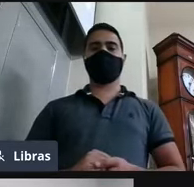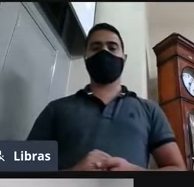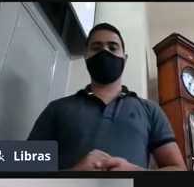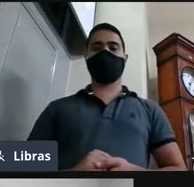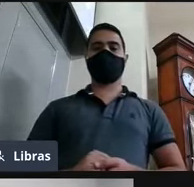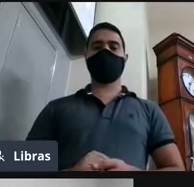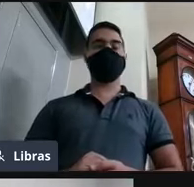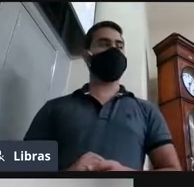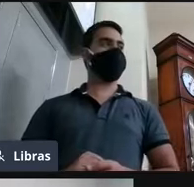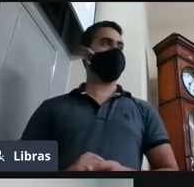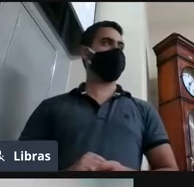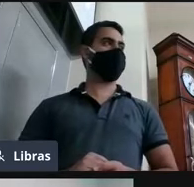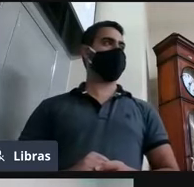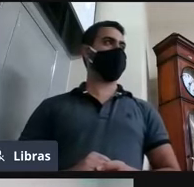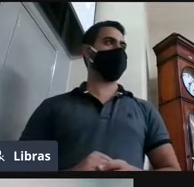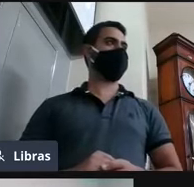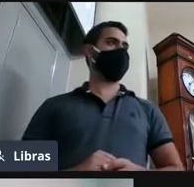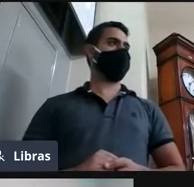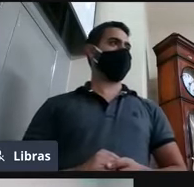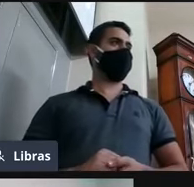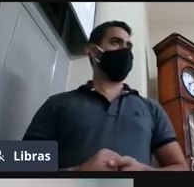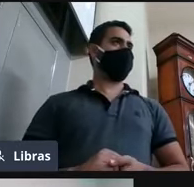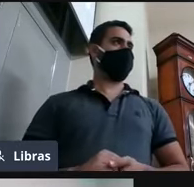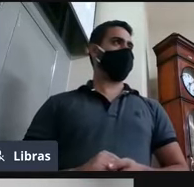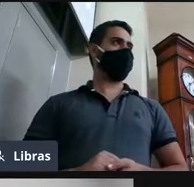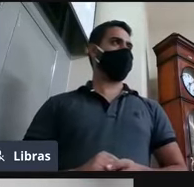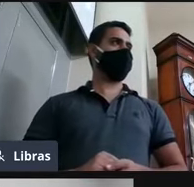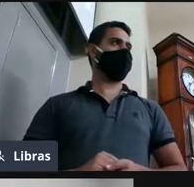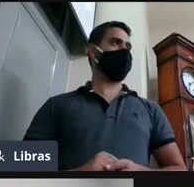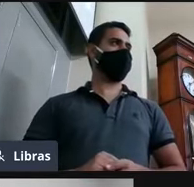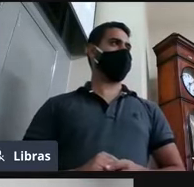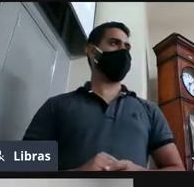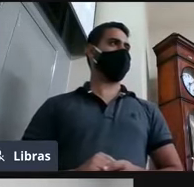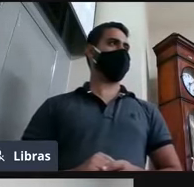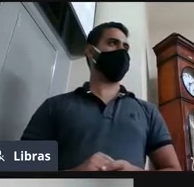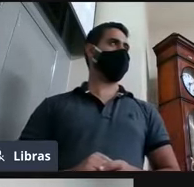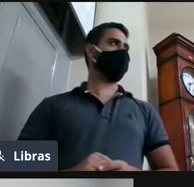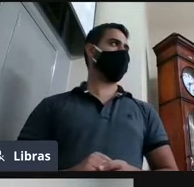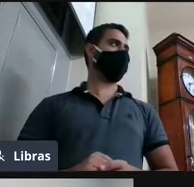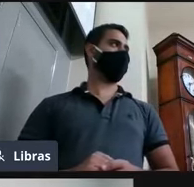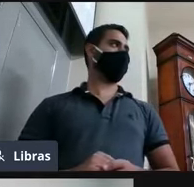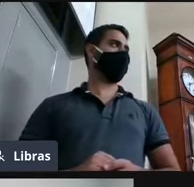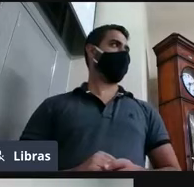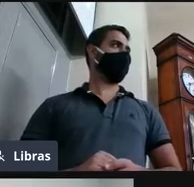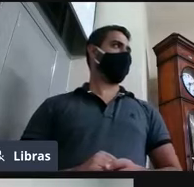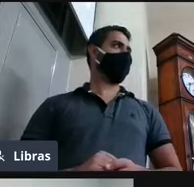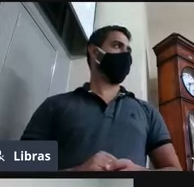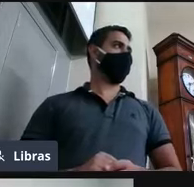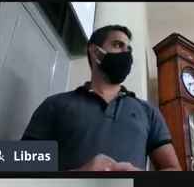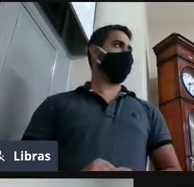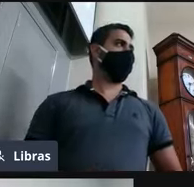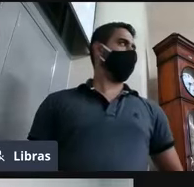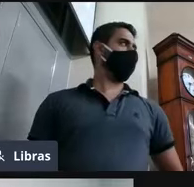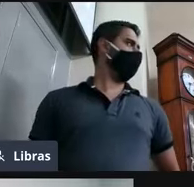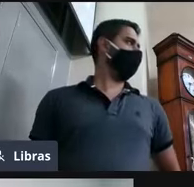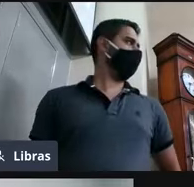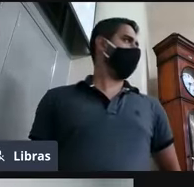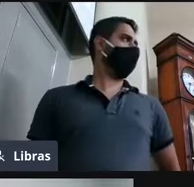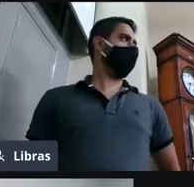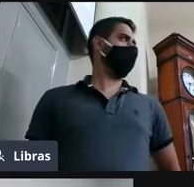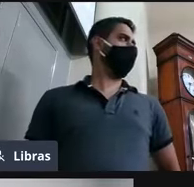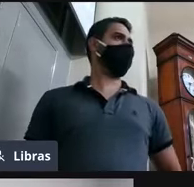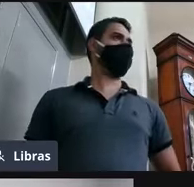o chefe do Poder Executivo vai explanar, e depois da explanação dele, na ordem do dia, o senhor coloca em votação